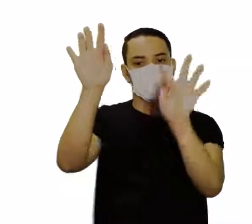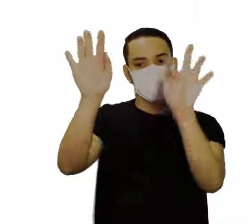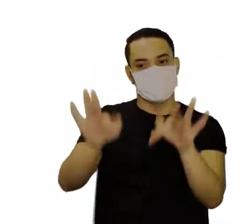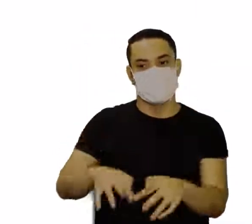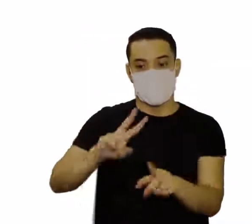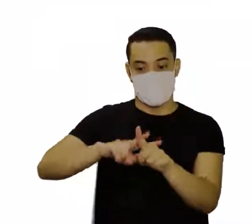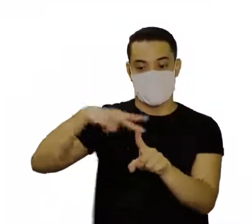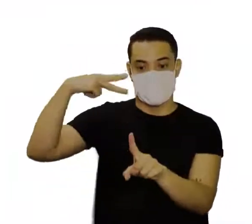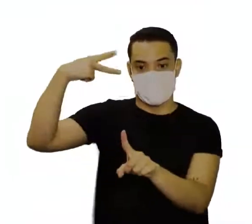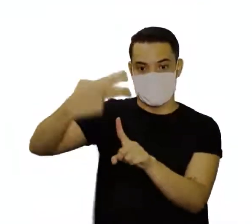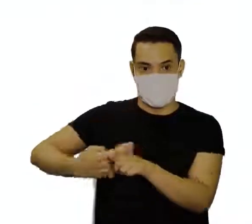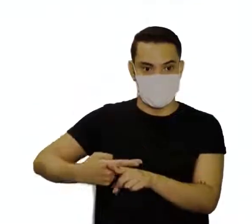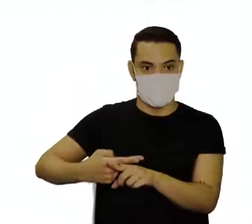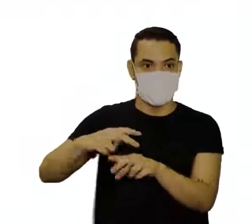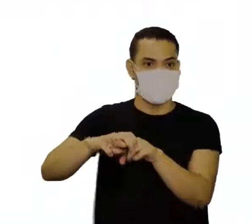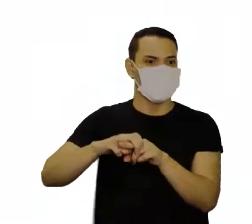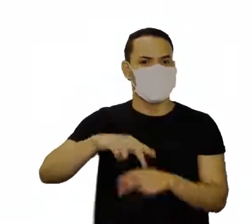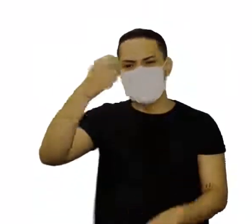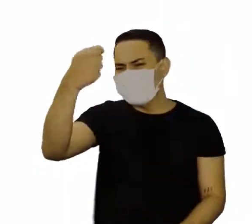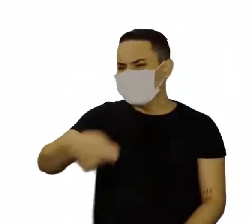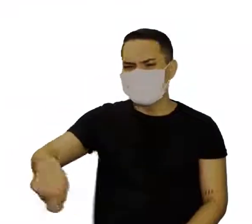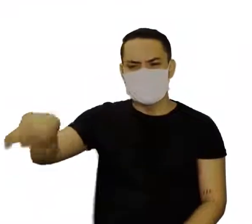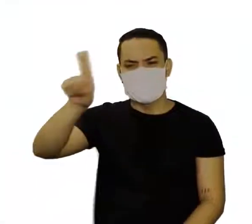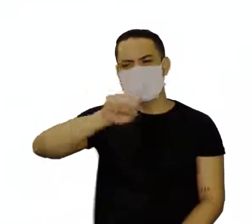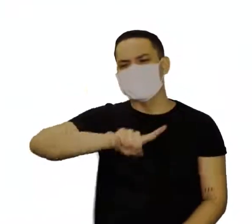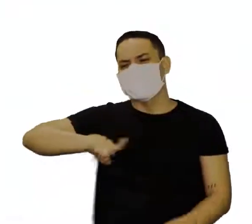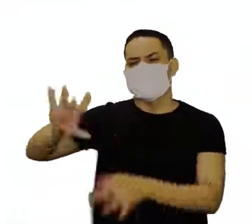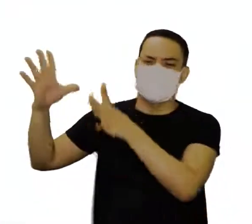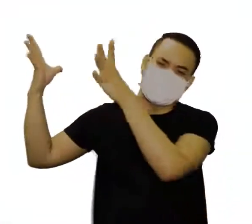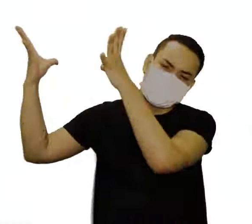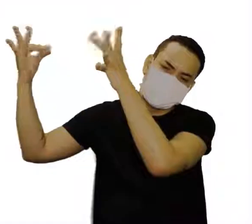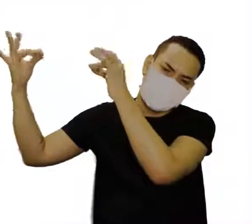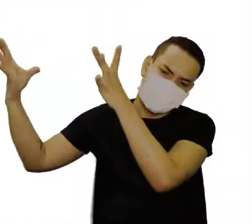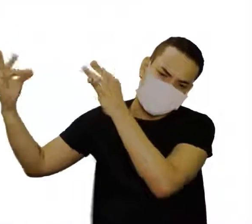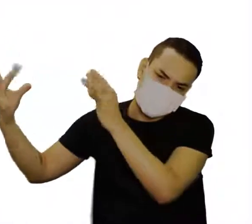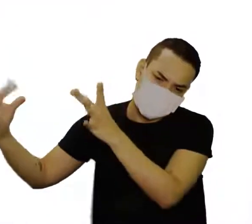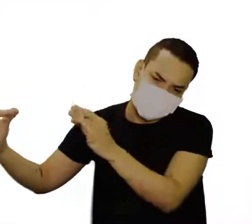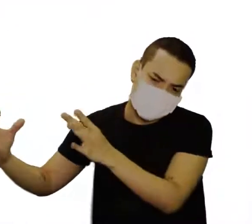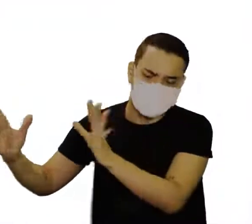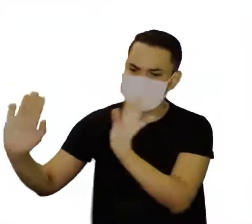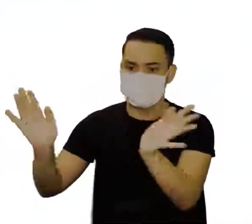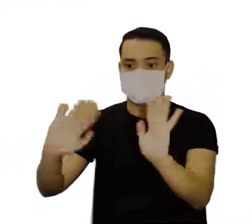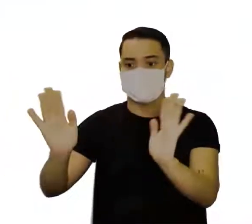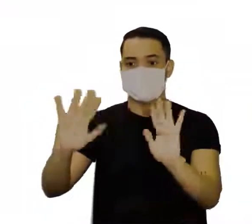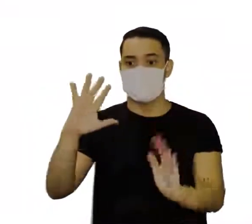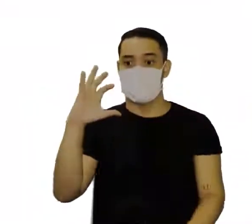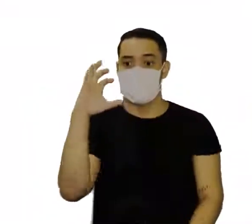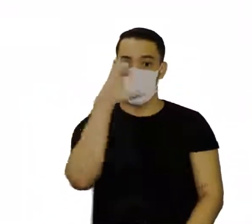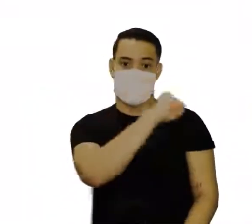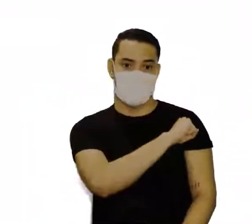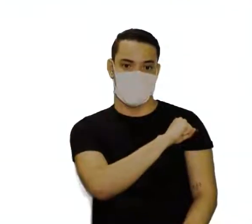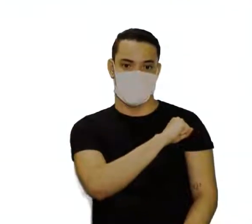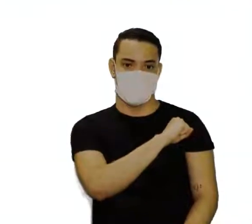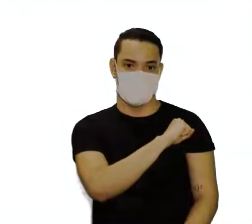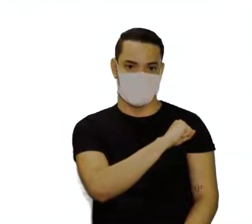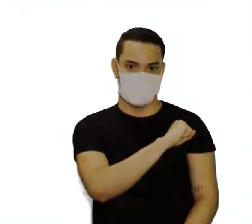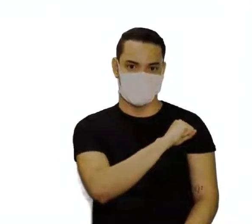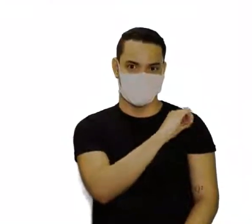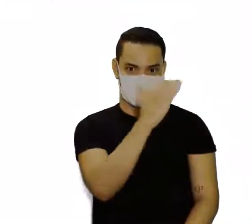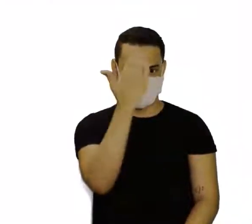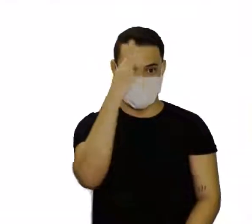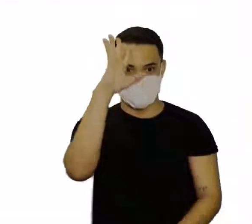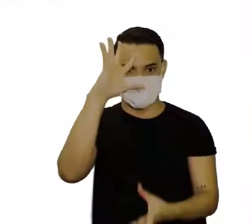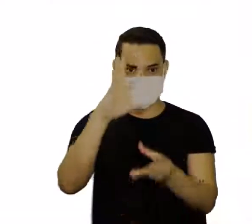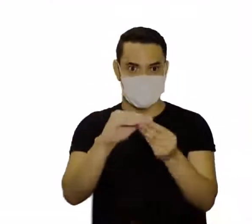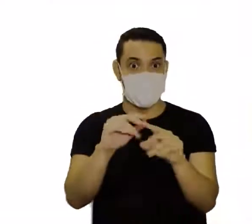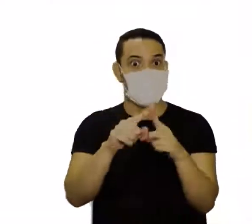já pularia desse passo direto para esse. Só que não é fazer de qualquer jeito, não. É